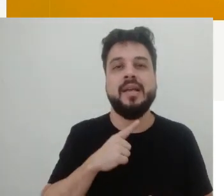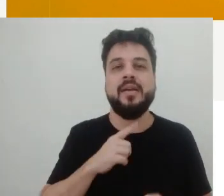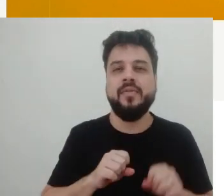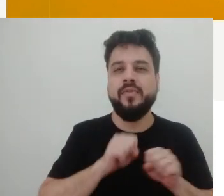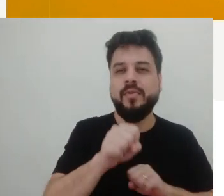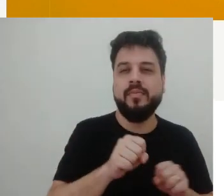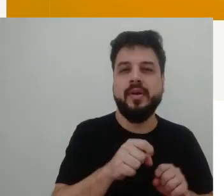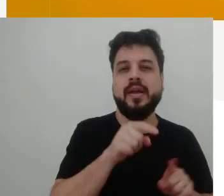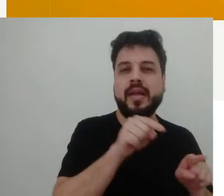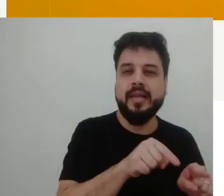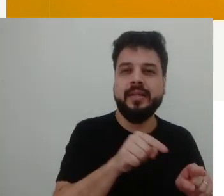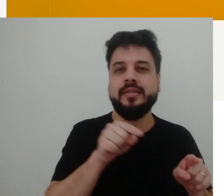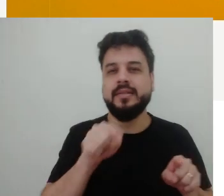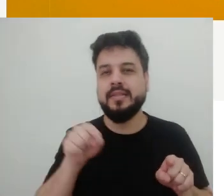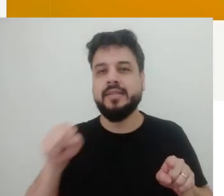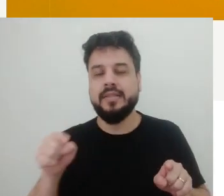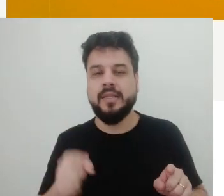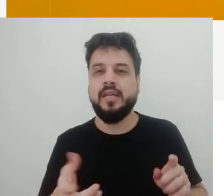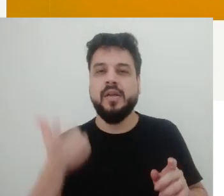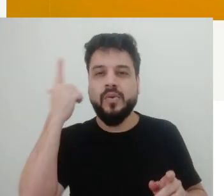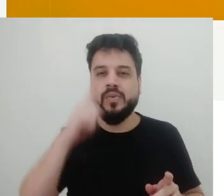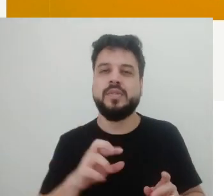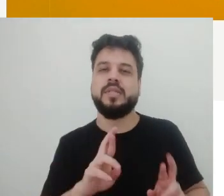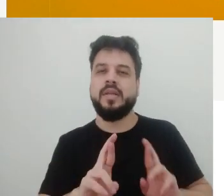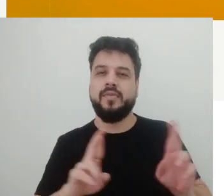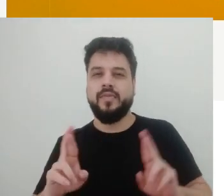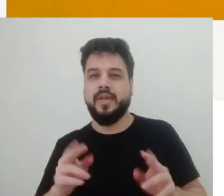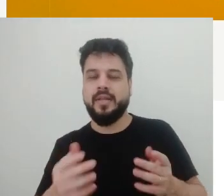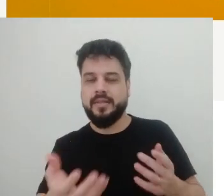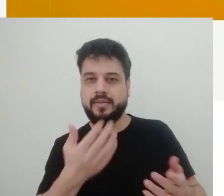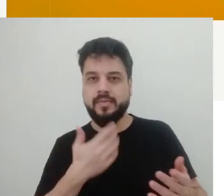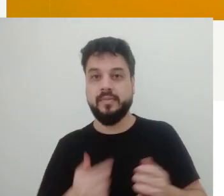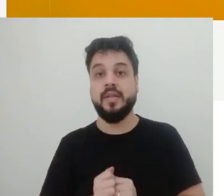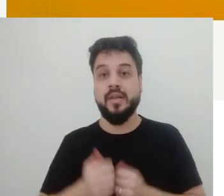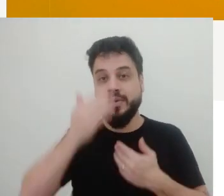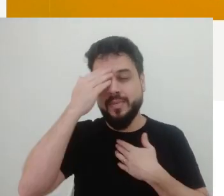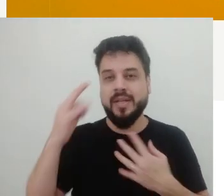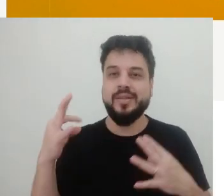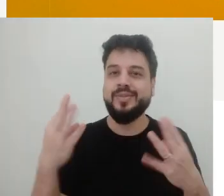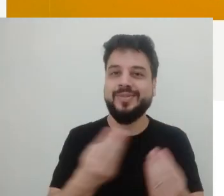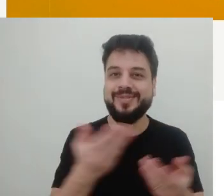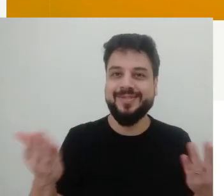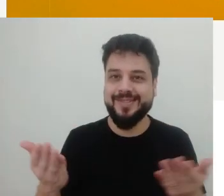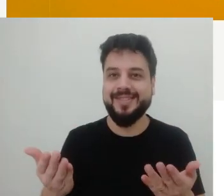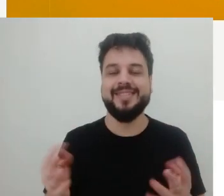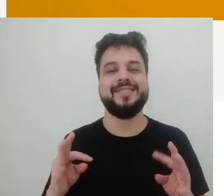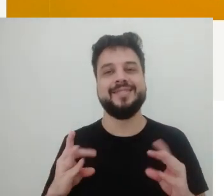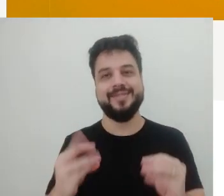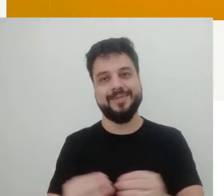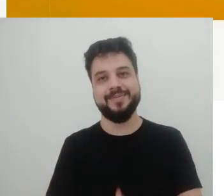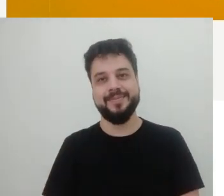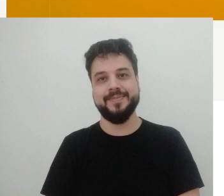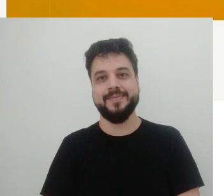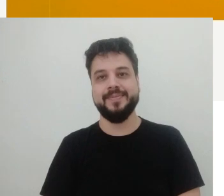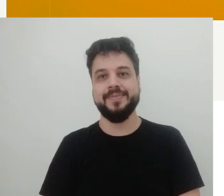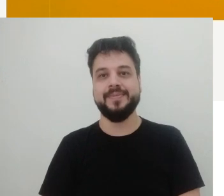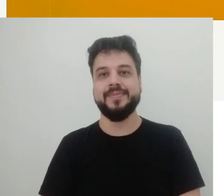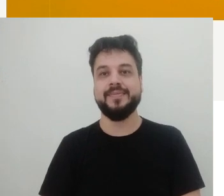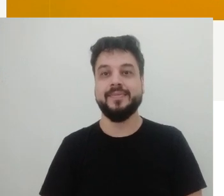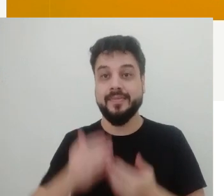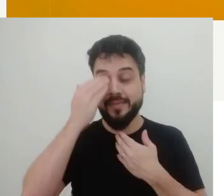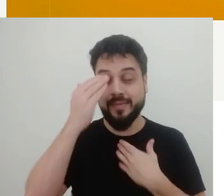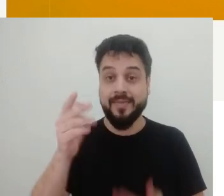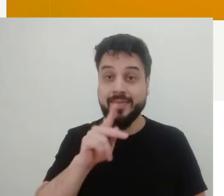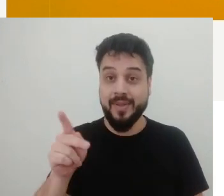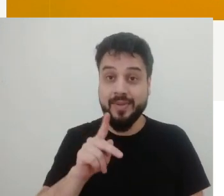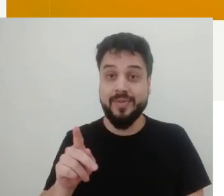Obrigada, professor Eduardo, muito bom. E tem muitos pontos em comum também com o que Maréia trouxe, enfim, vamos